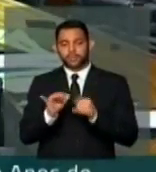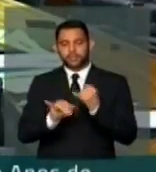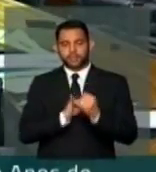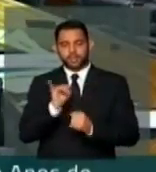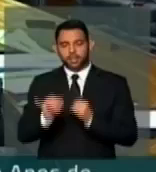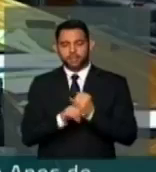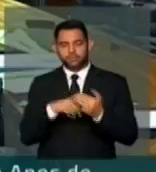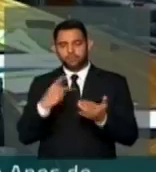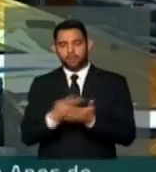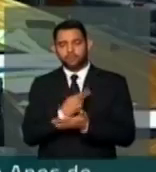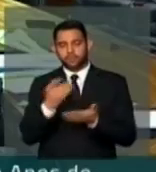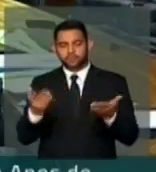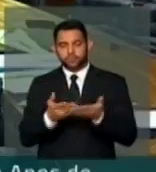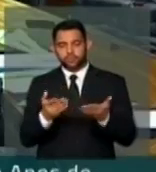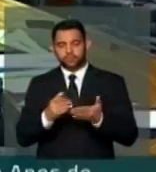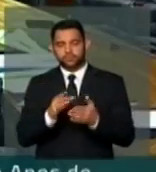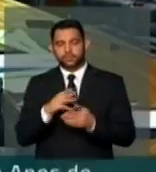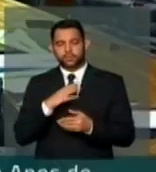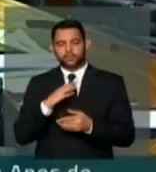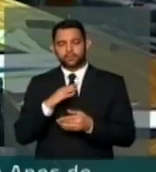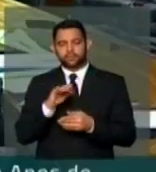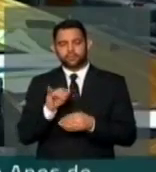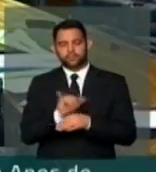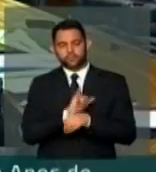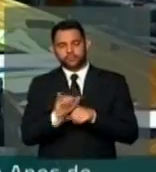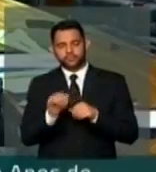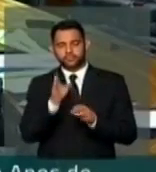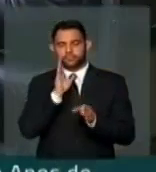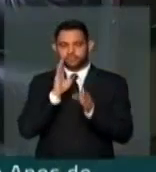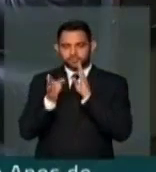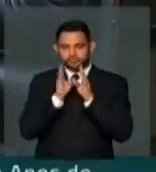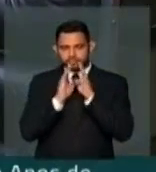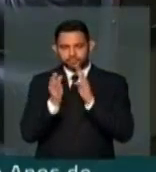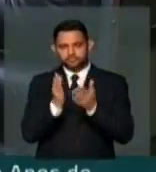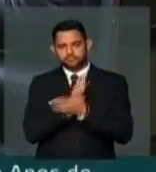como é hoje, pelo Twitter, pelo Facebook,